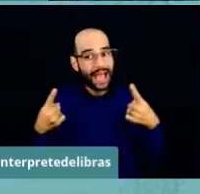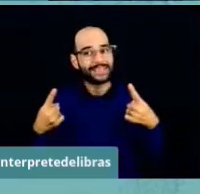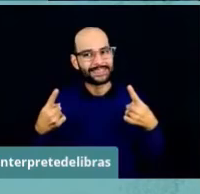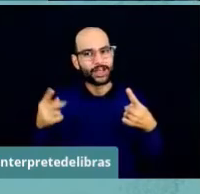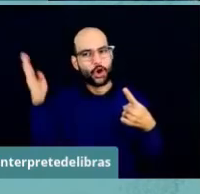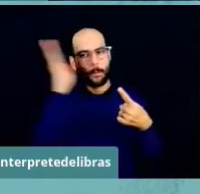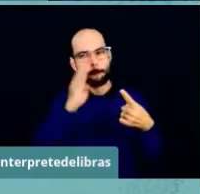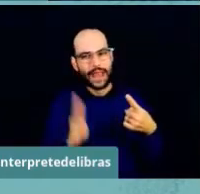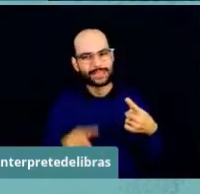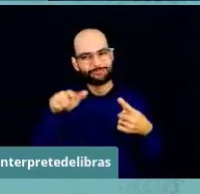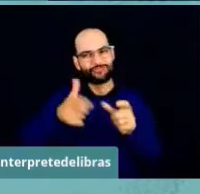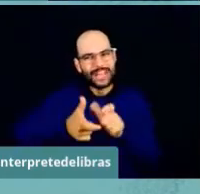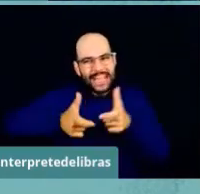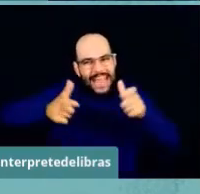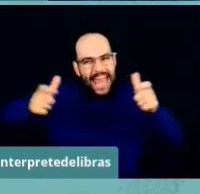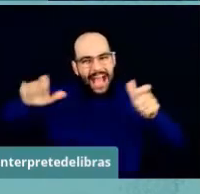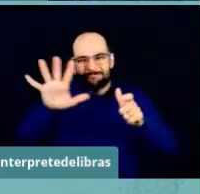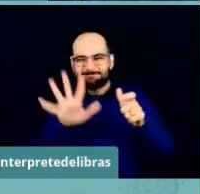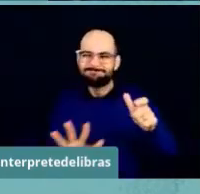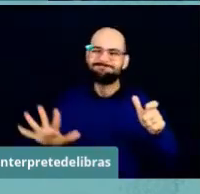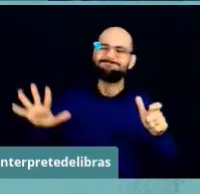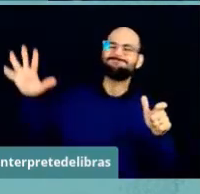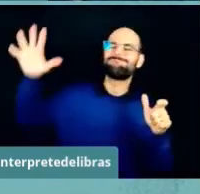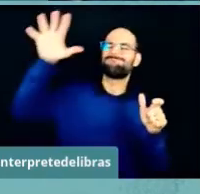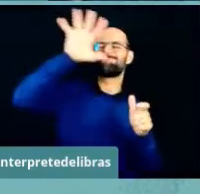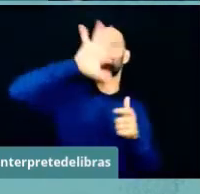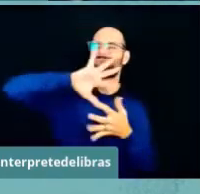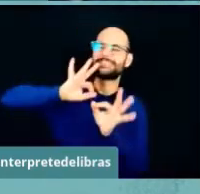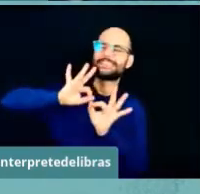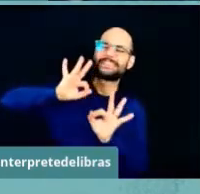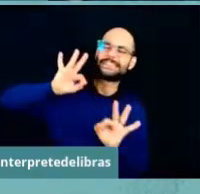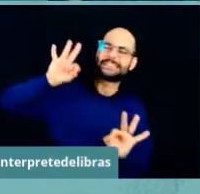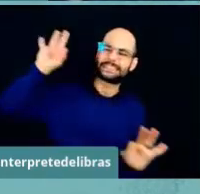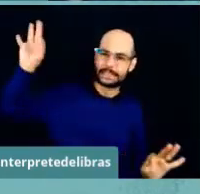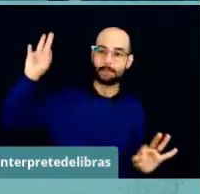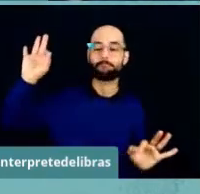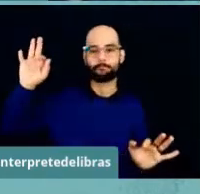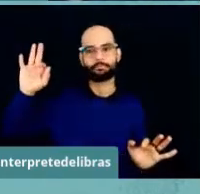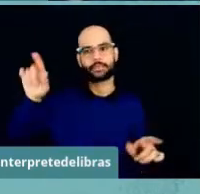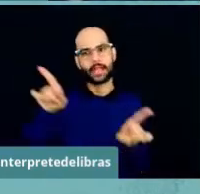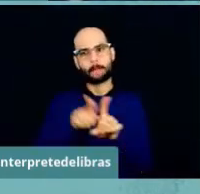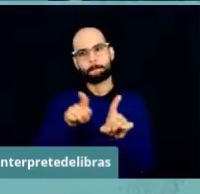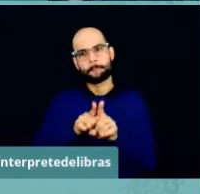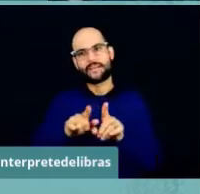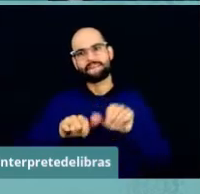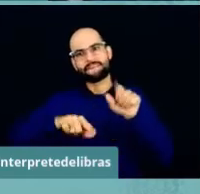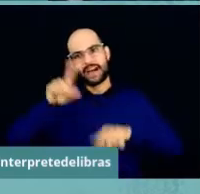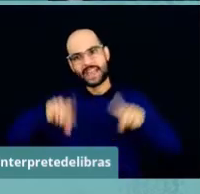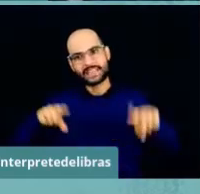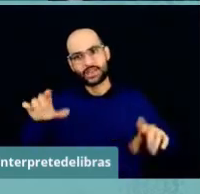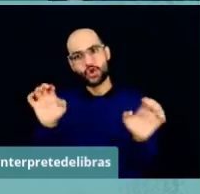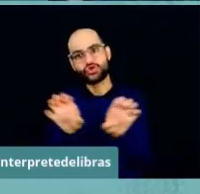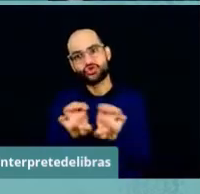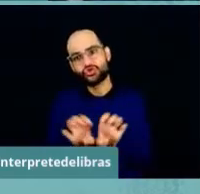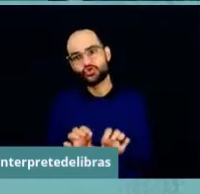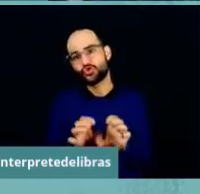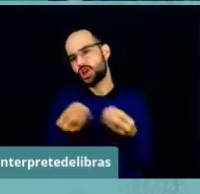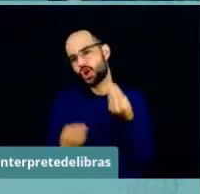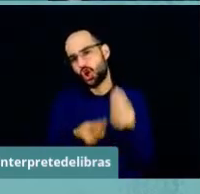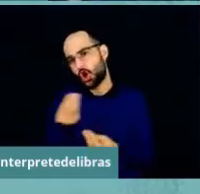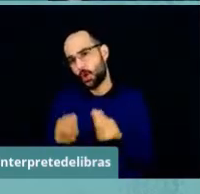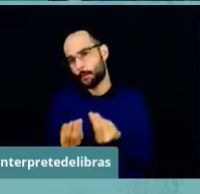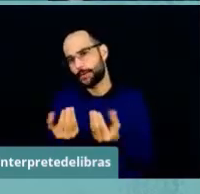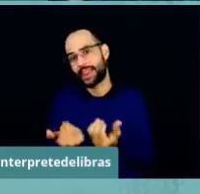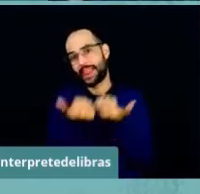e de grandes variações de estrutura física, é uma vacina que às vezes não consegue ser